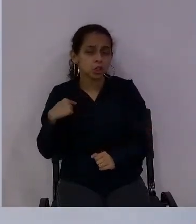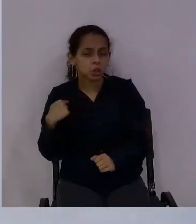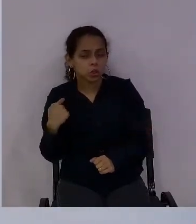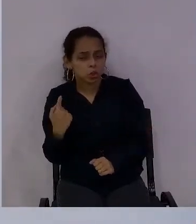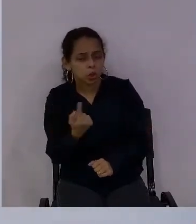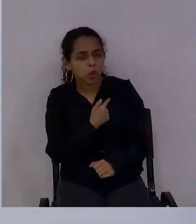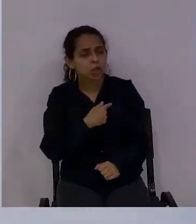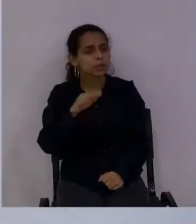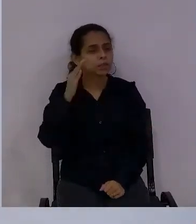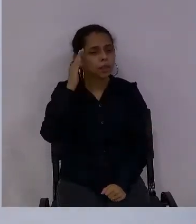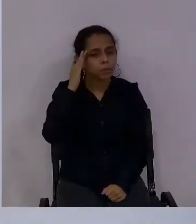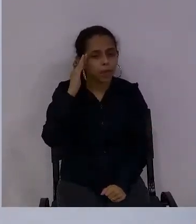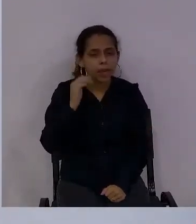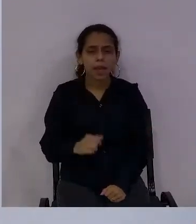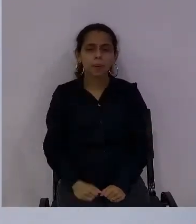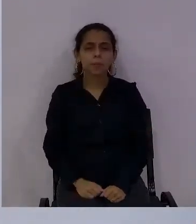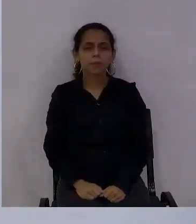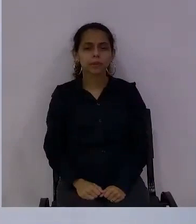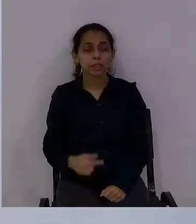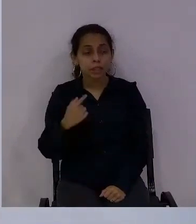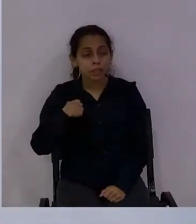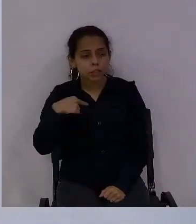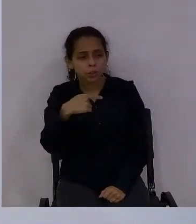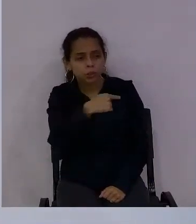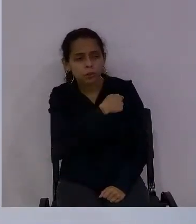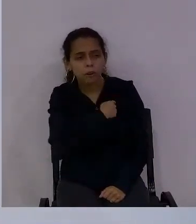mundo sabe que somos nós os culpados.